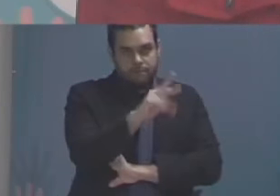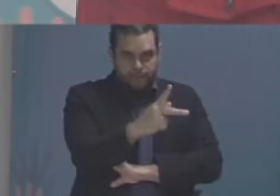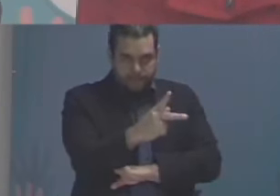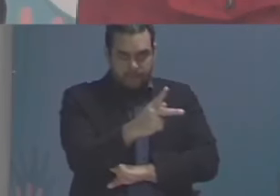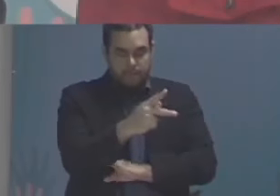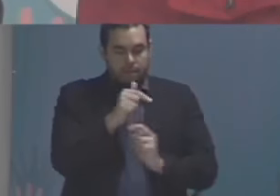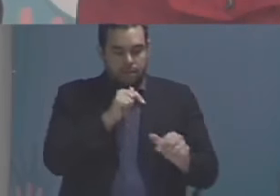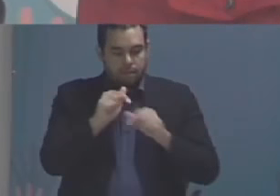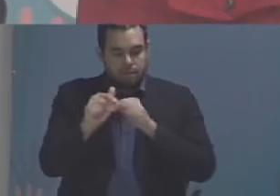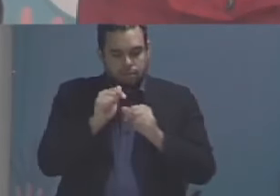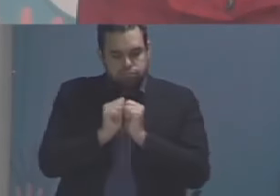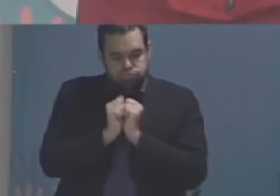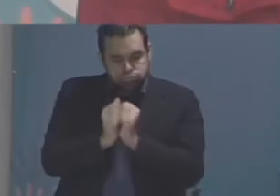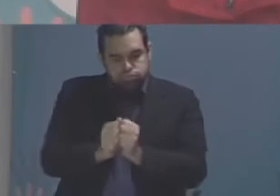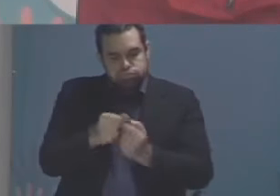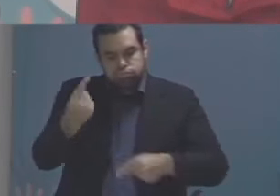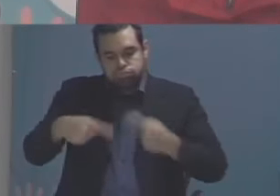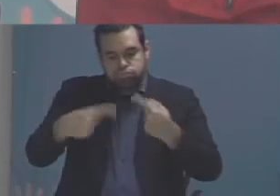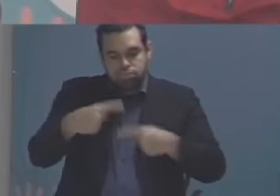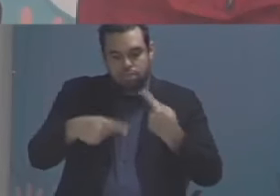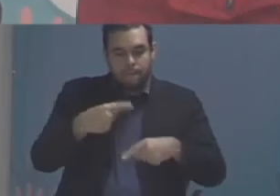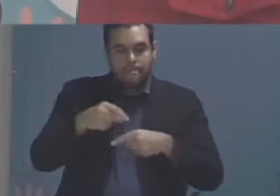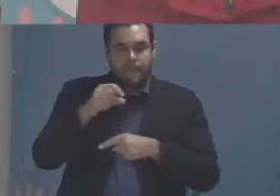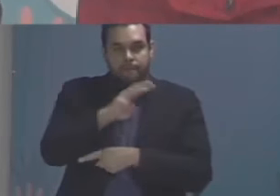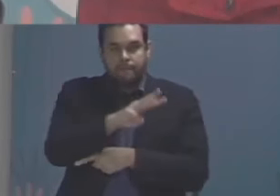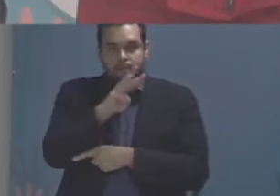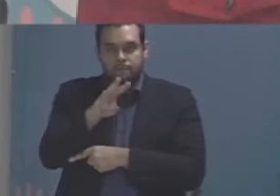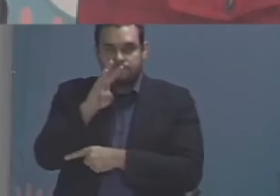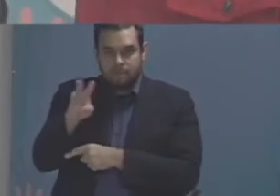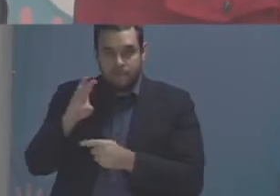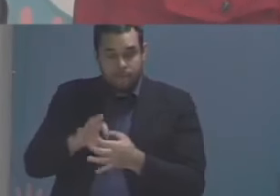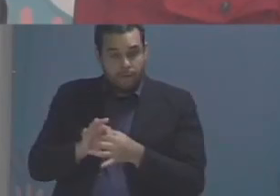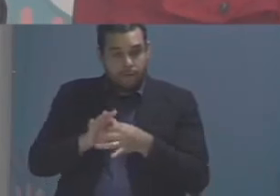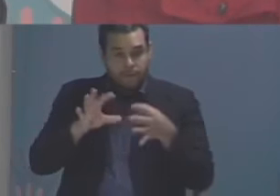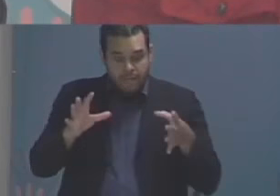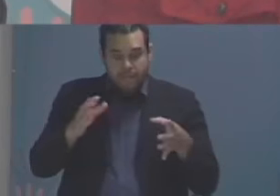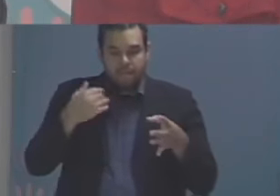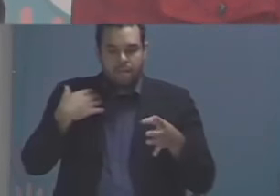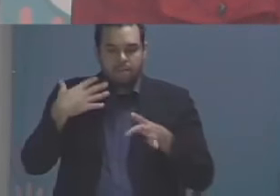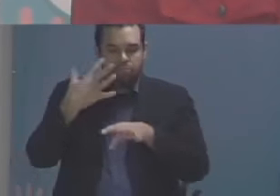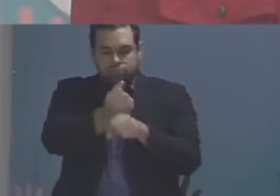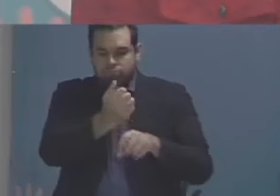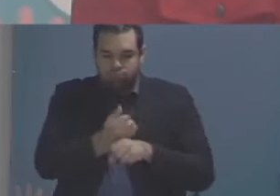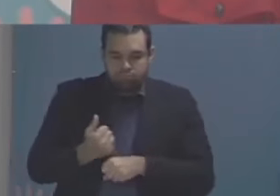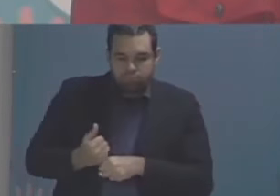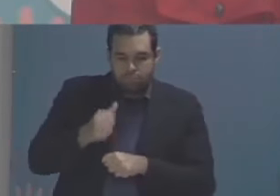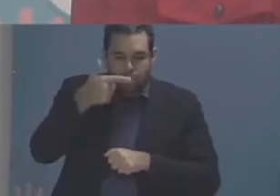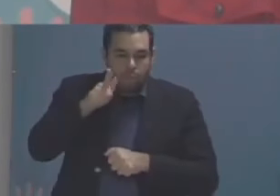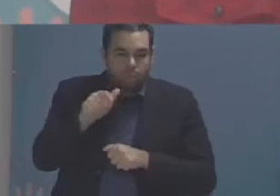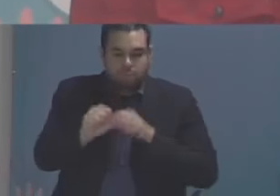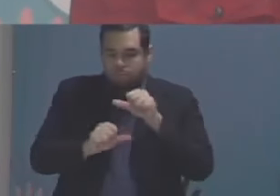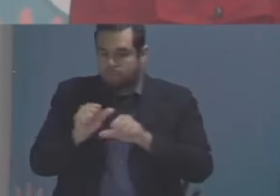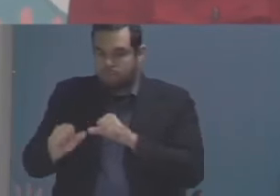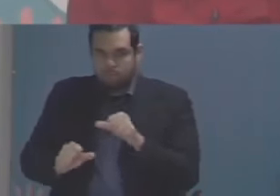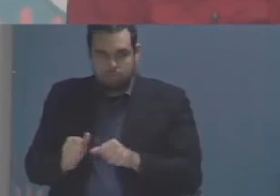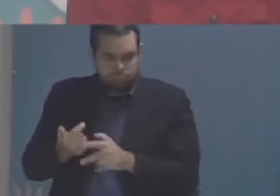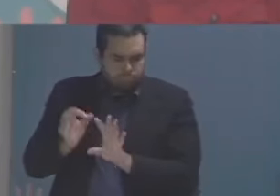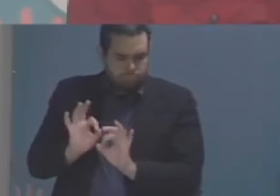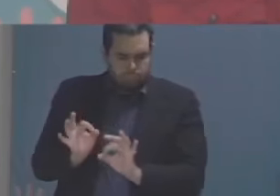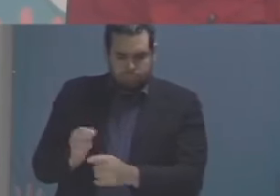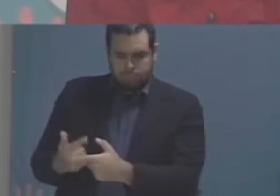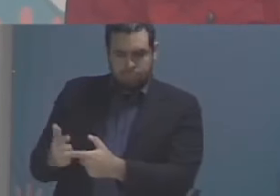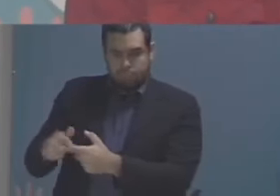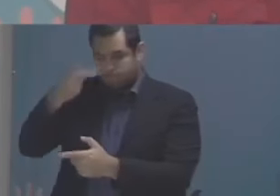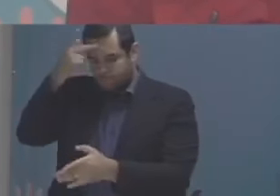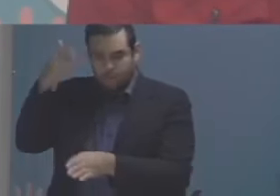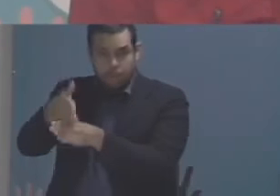trabalhar isso dentro de uma plataforma de software livre, né, com dados abertos, ferramentas que facilitem, ou seja, não temos nenhum problema em relação à